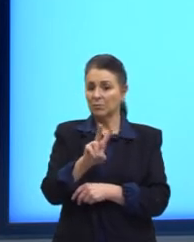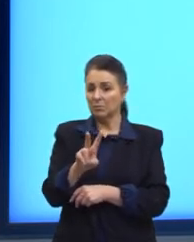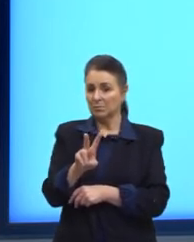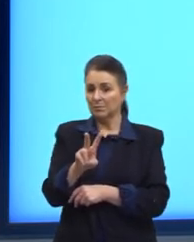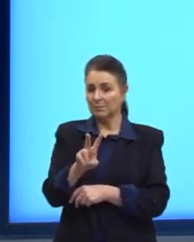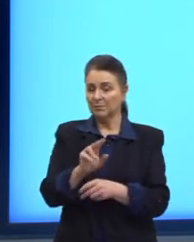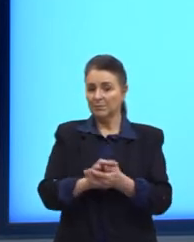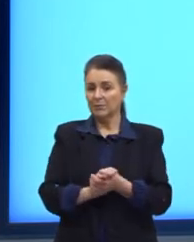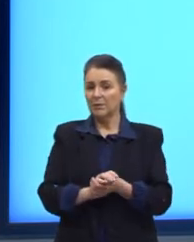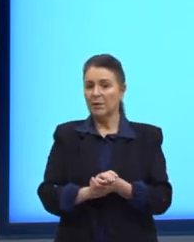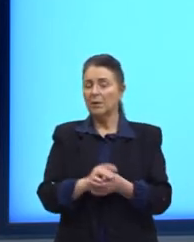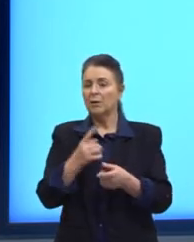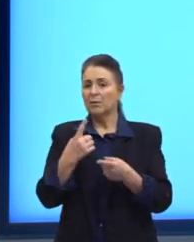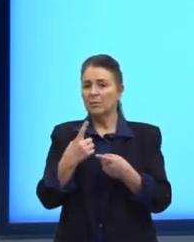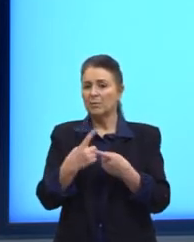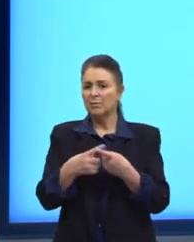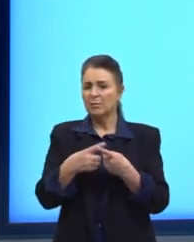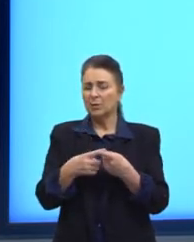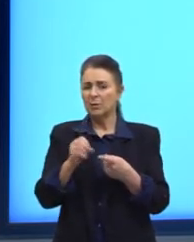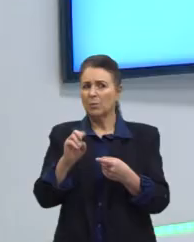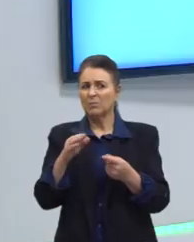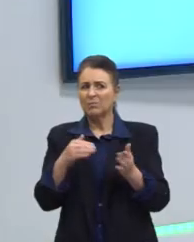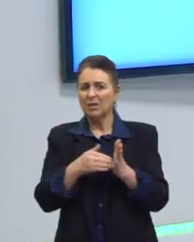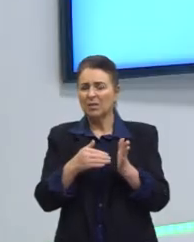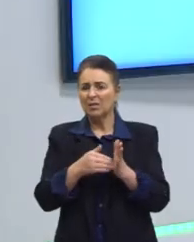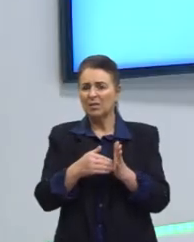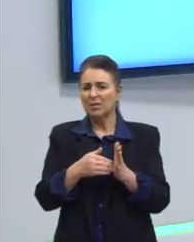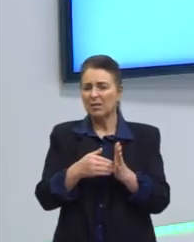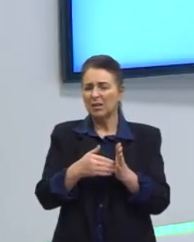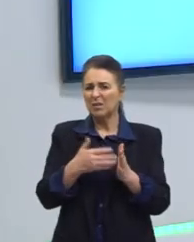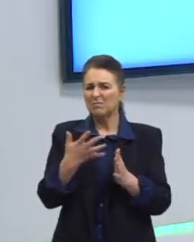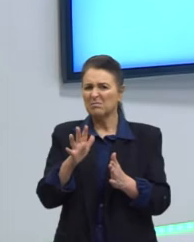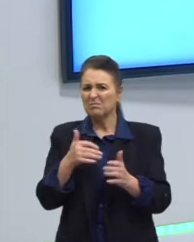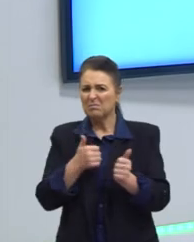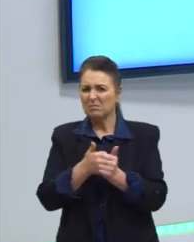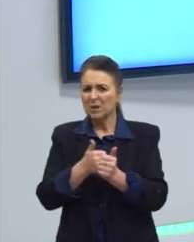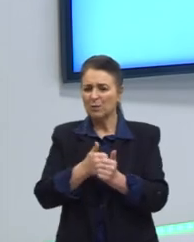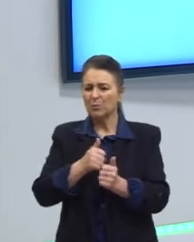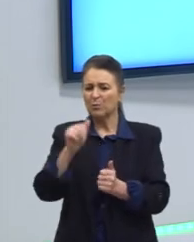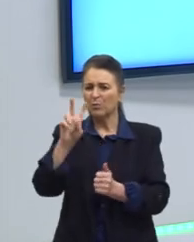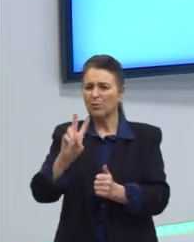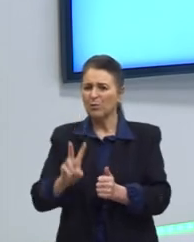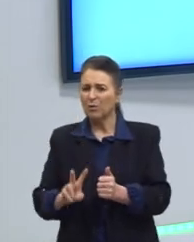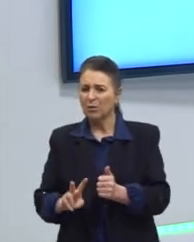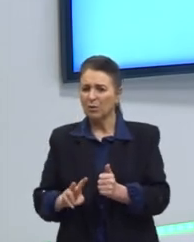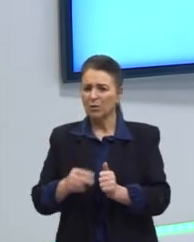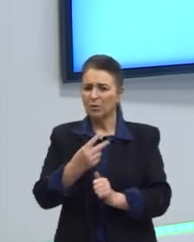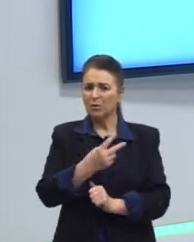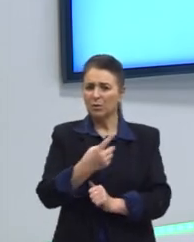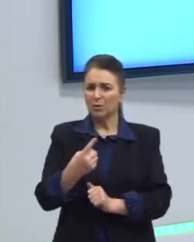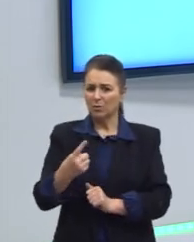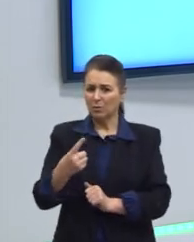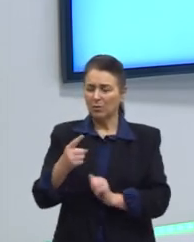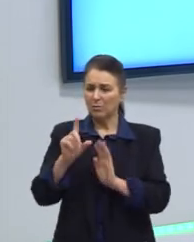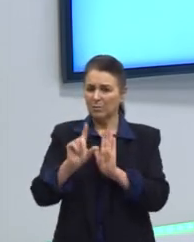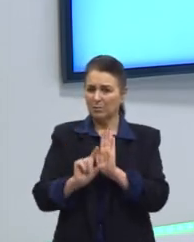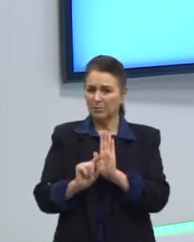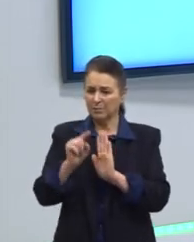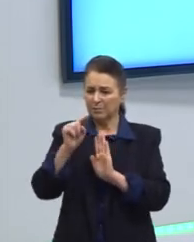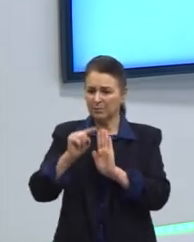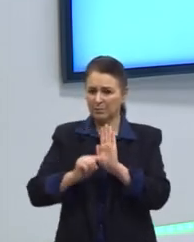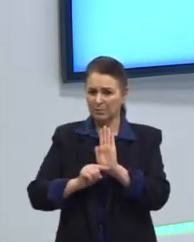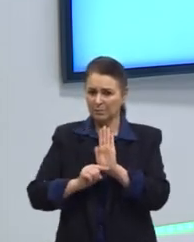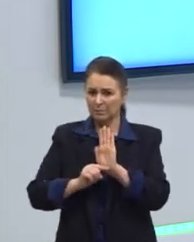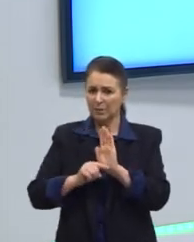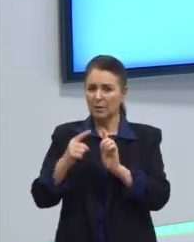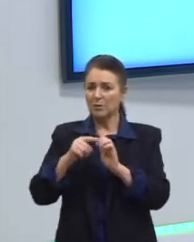Por que que a gente até não poderia aproximar para o valor mais baixo 21 porque a gente busca né aquele